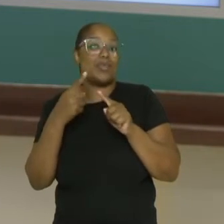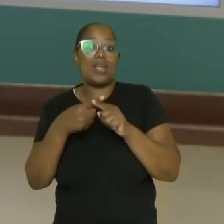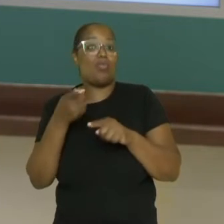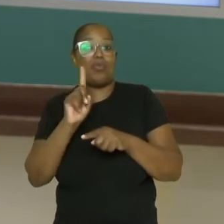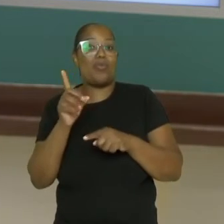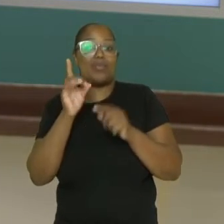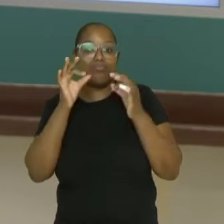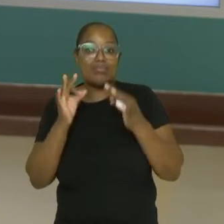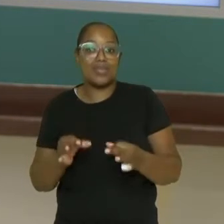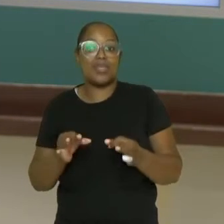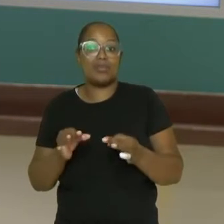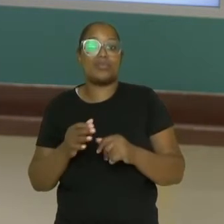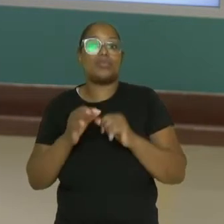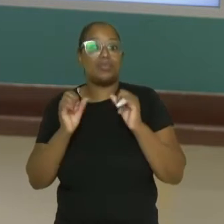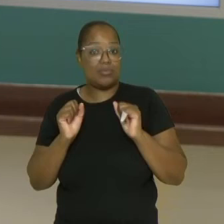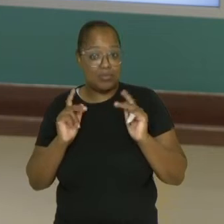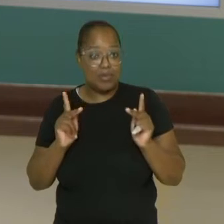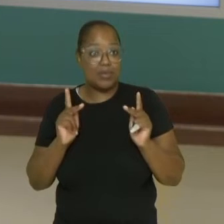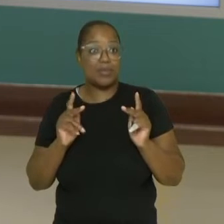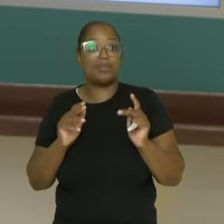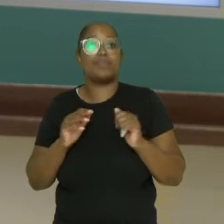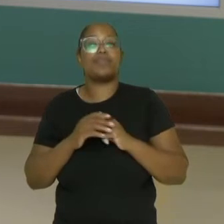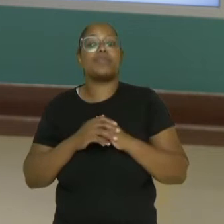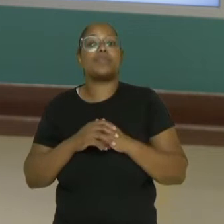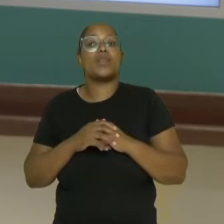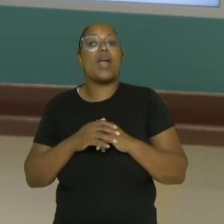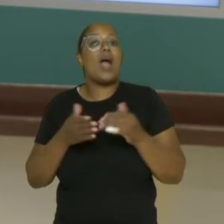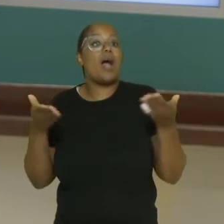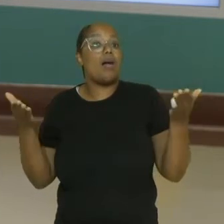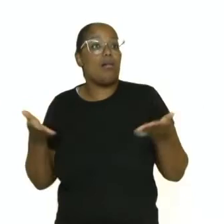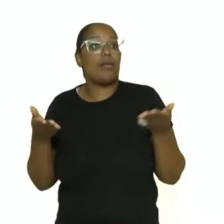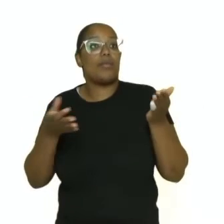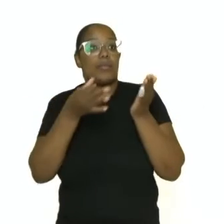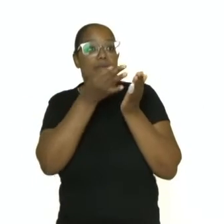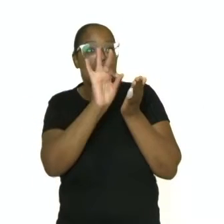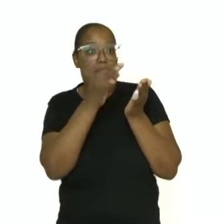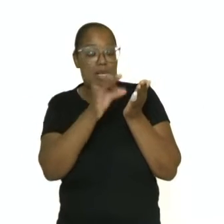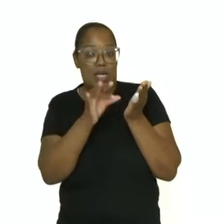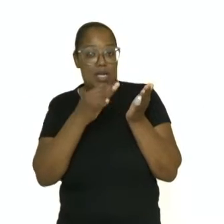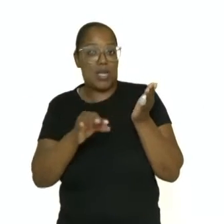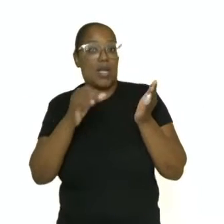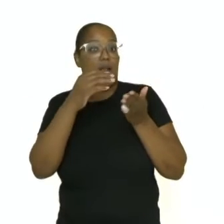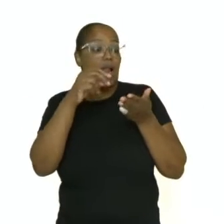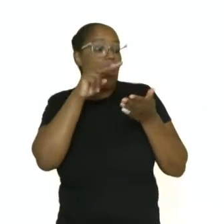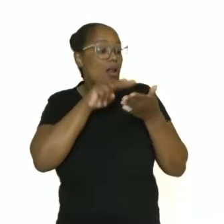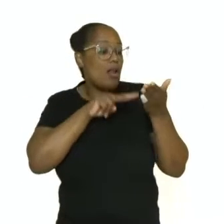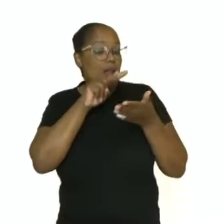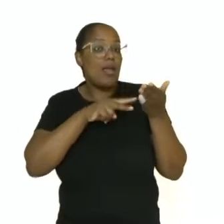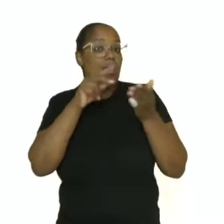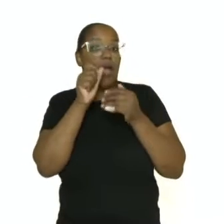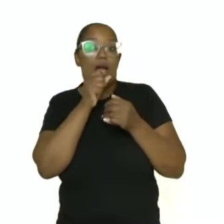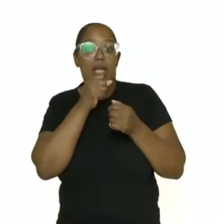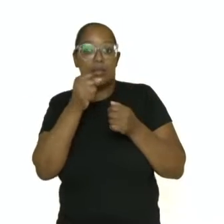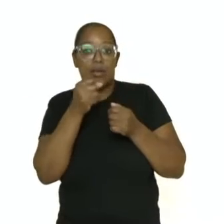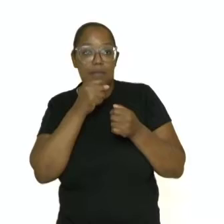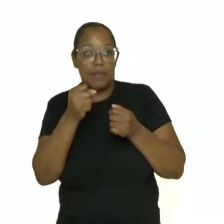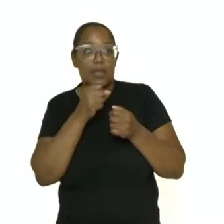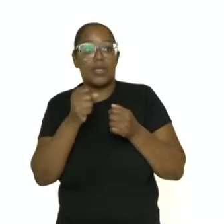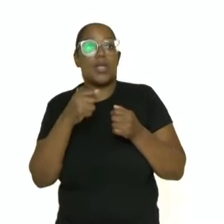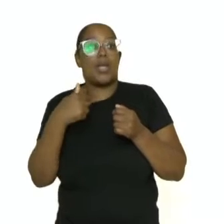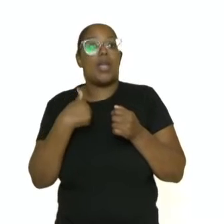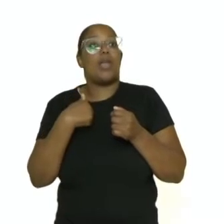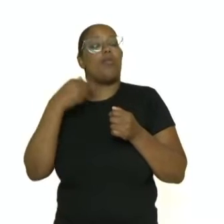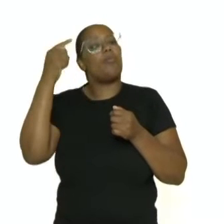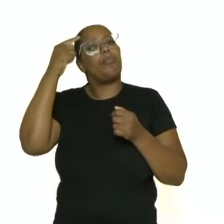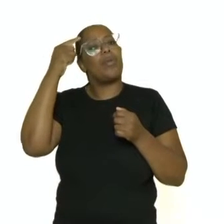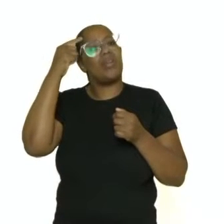bom? Vamos lá? Vamos analisar. Leia o trecho da entrevista. Eu sou